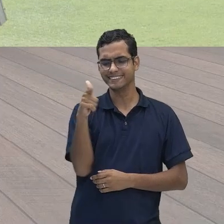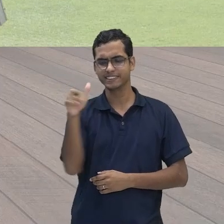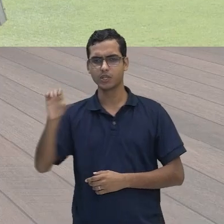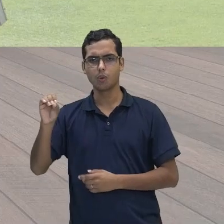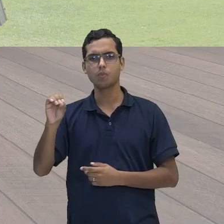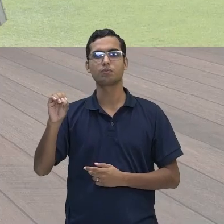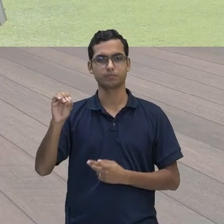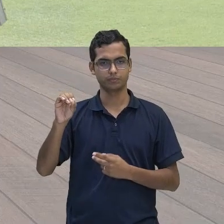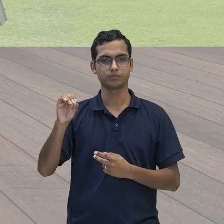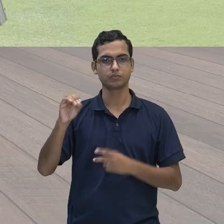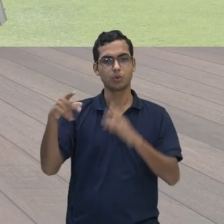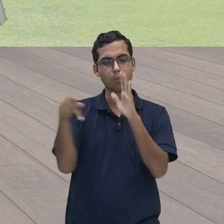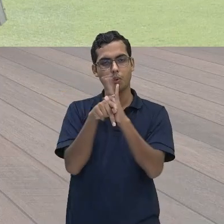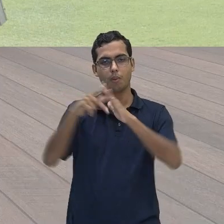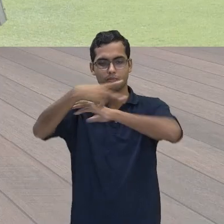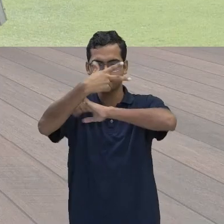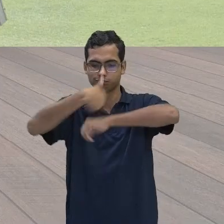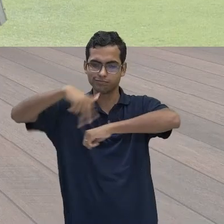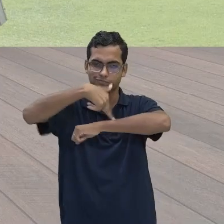evento acontece desde